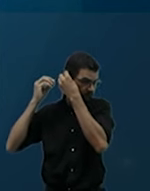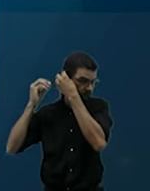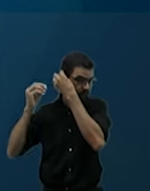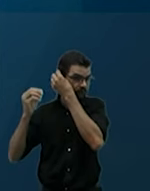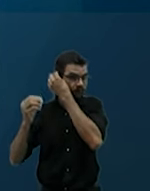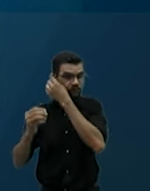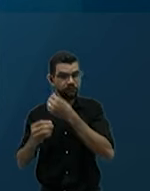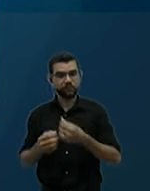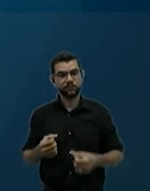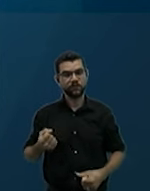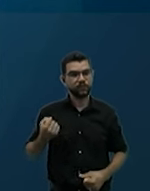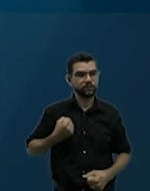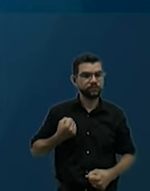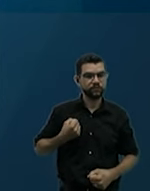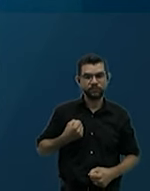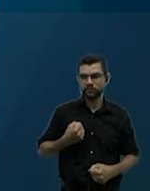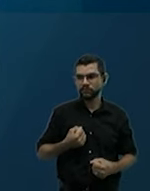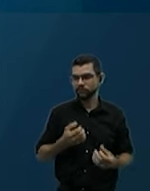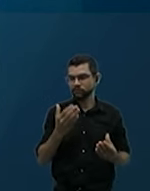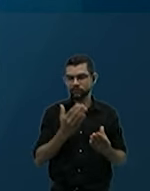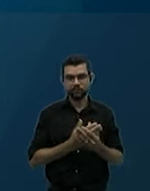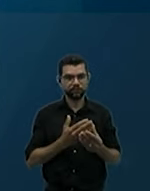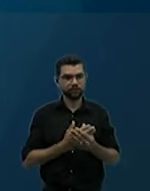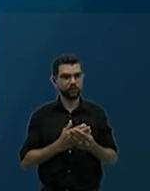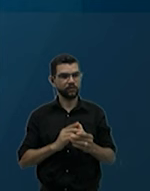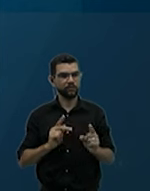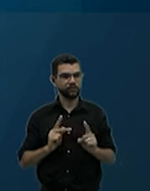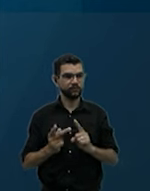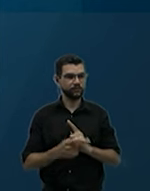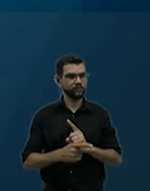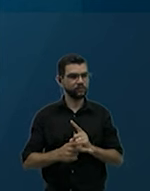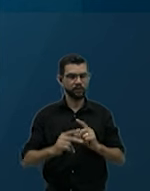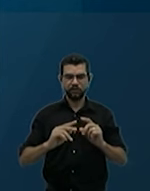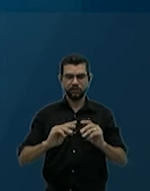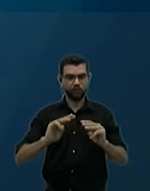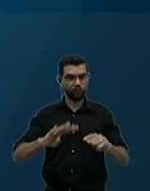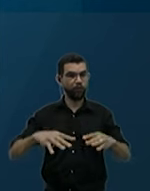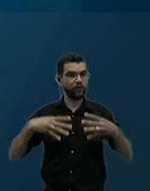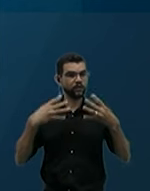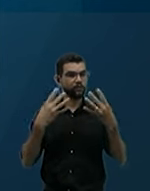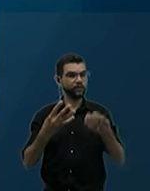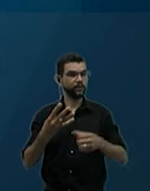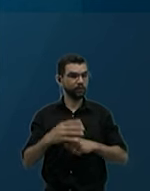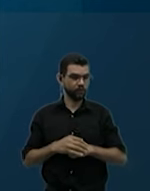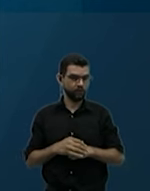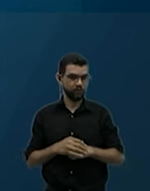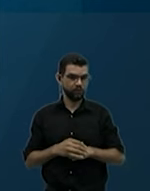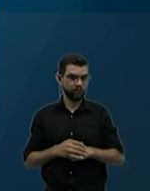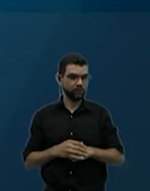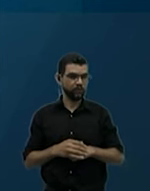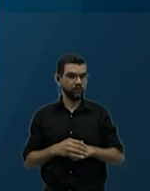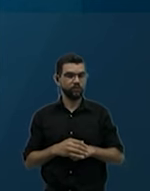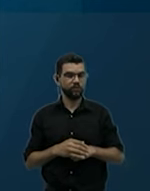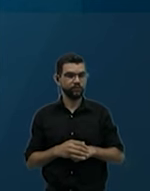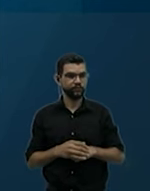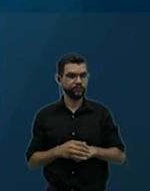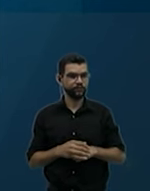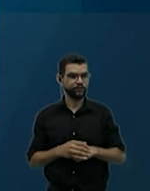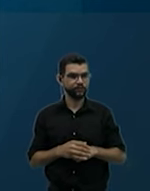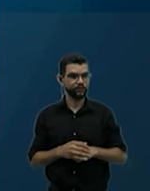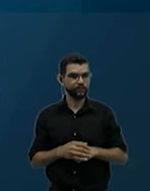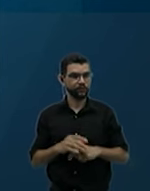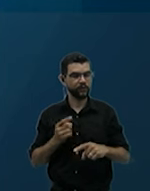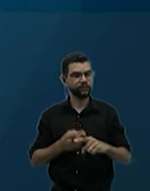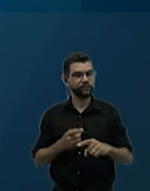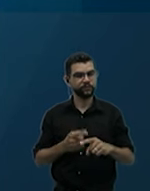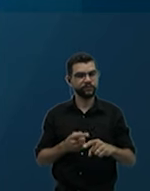quadruplicou dentro do judiciário. E por que, que isso aconteceu? Porque nós tivemos fechamentos de